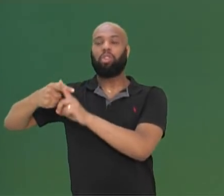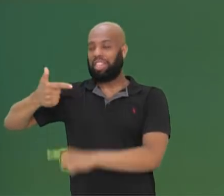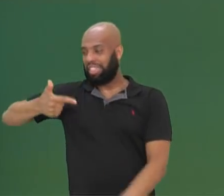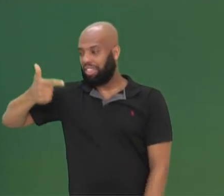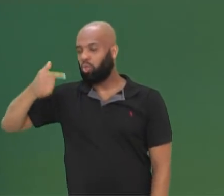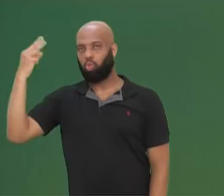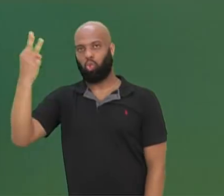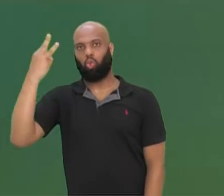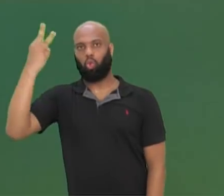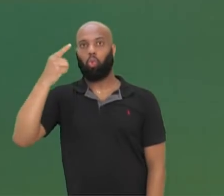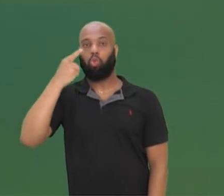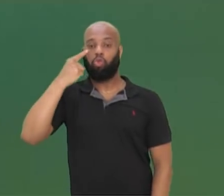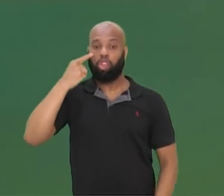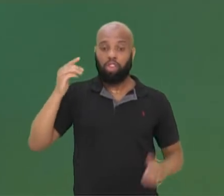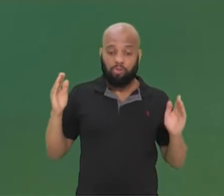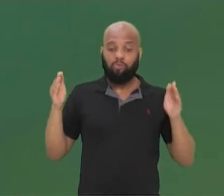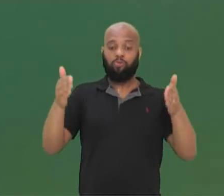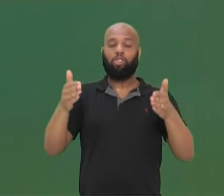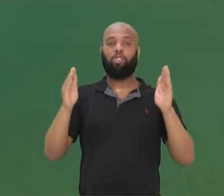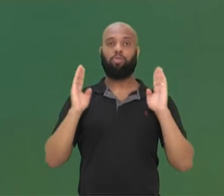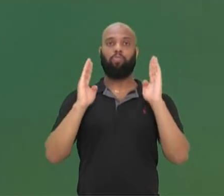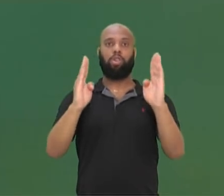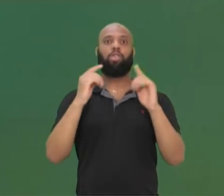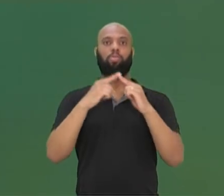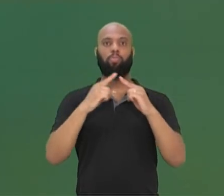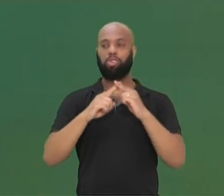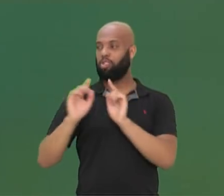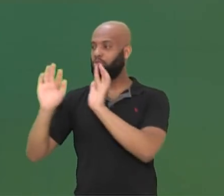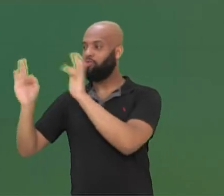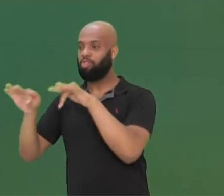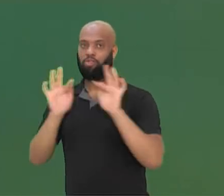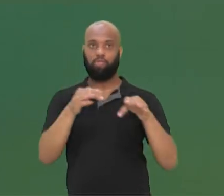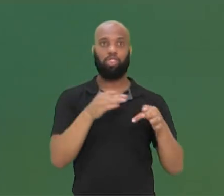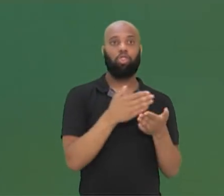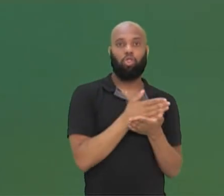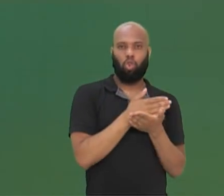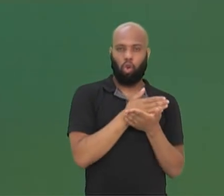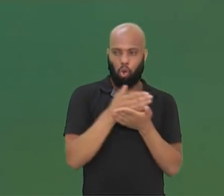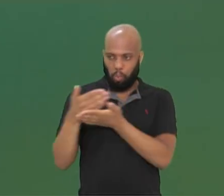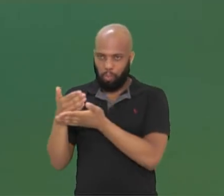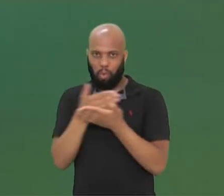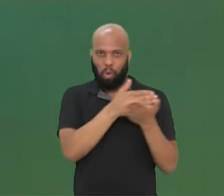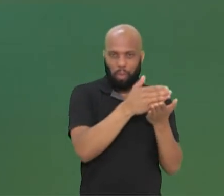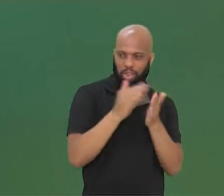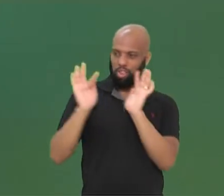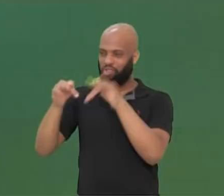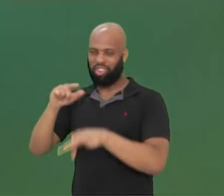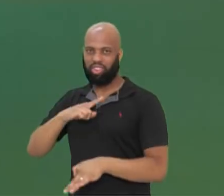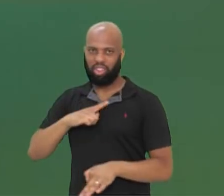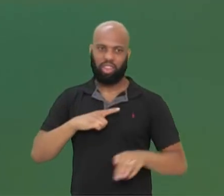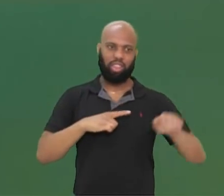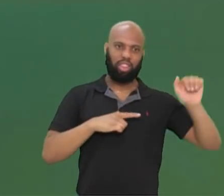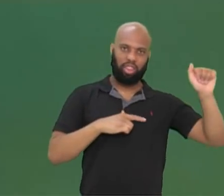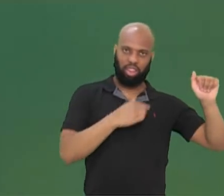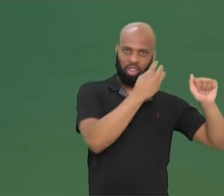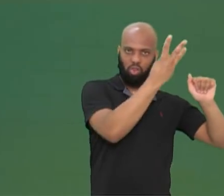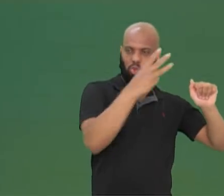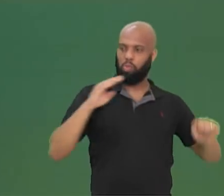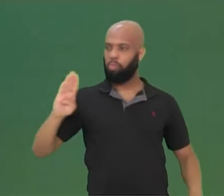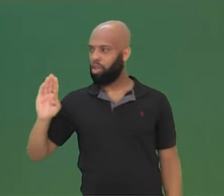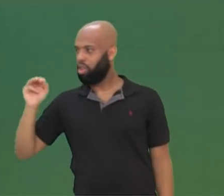do meio, certo? Porque os cubos você sabe que vai ter, ok? Então vamos lá. Cubo do primeiro